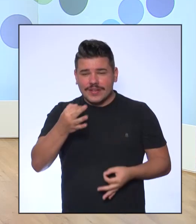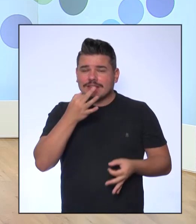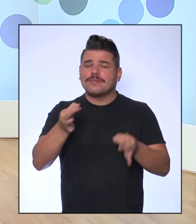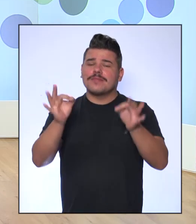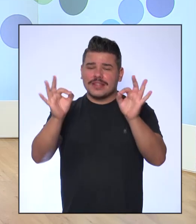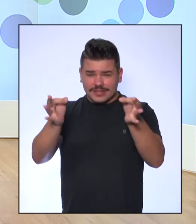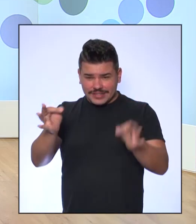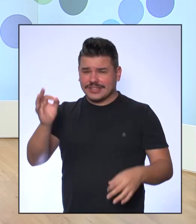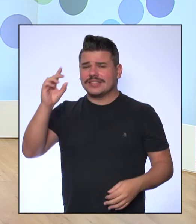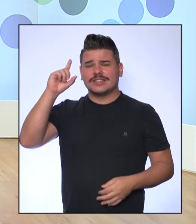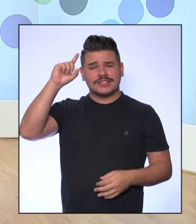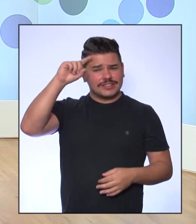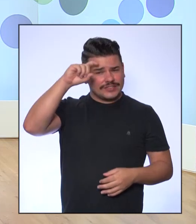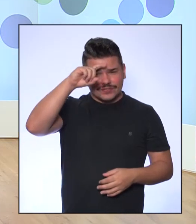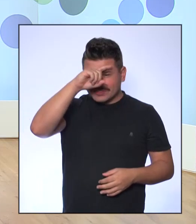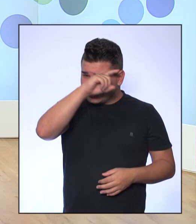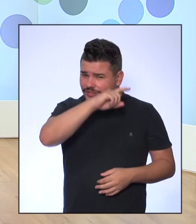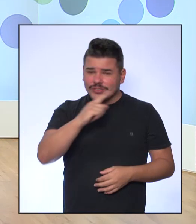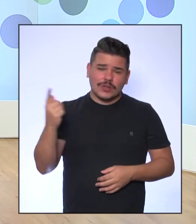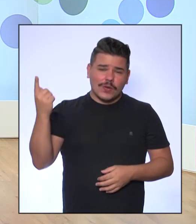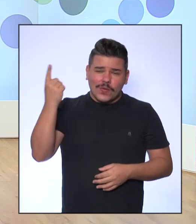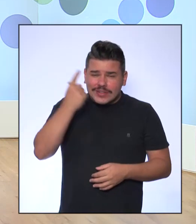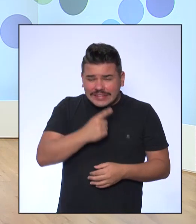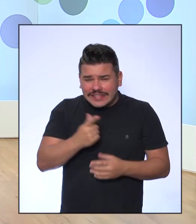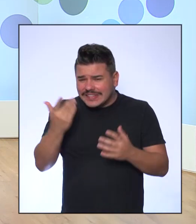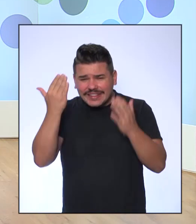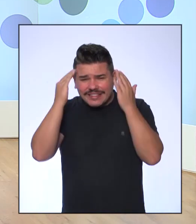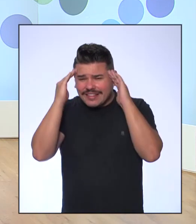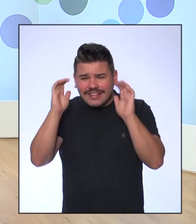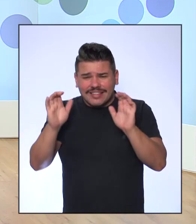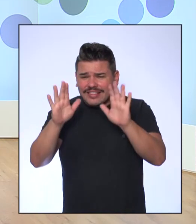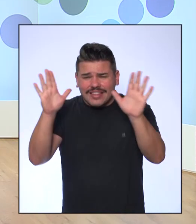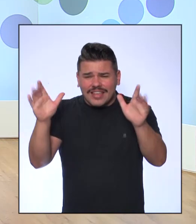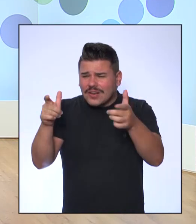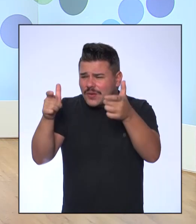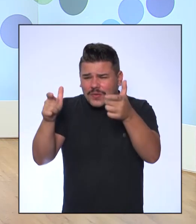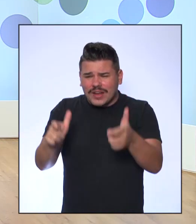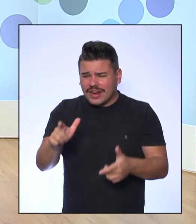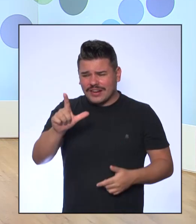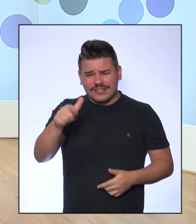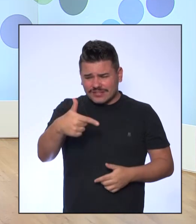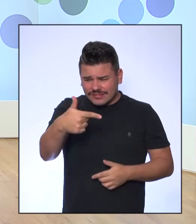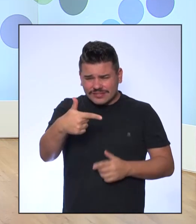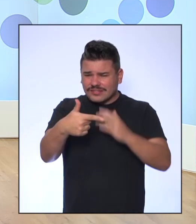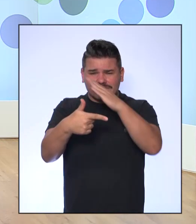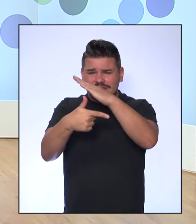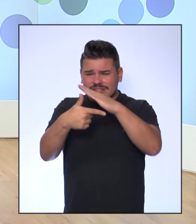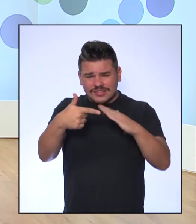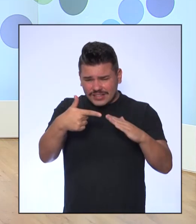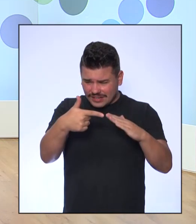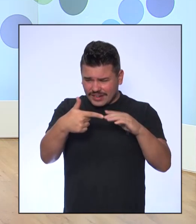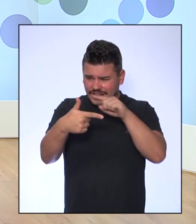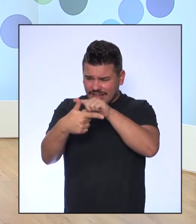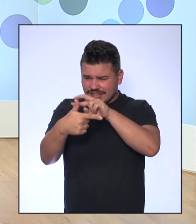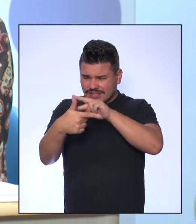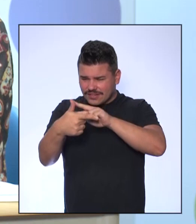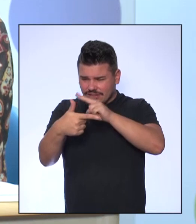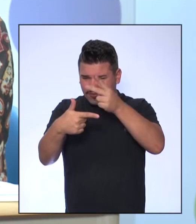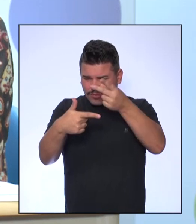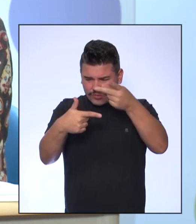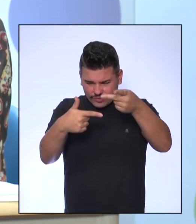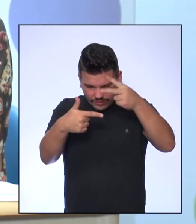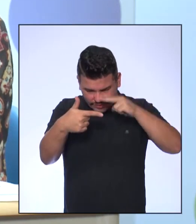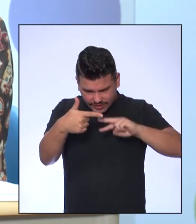sobre a dificuldade que eles têm em localizar o cateto oposto e o cateto adjacente, né? Então, a